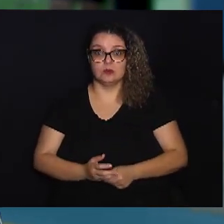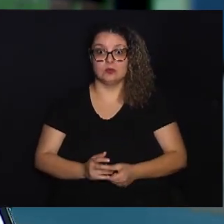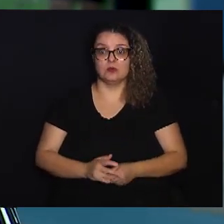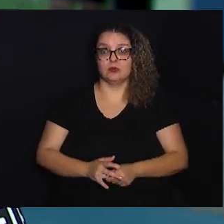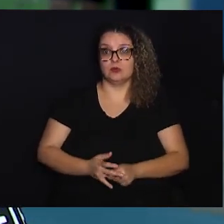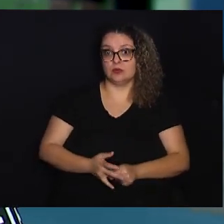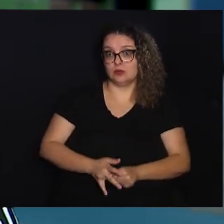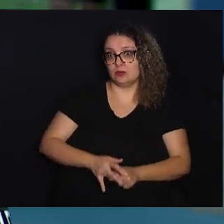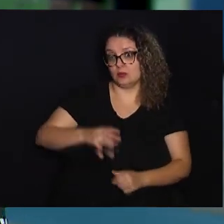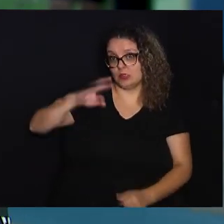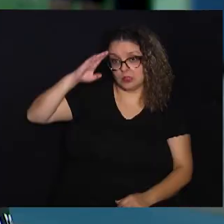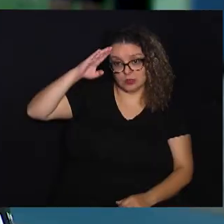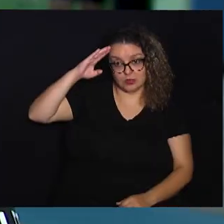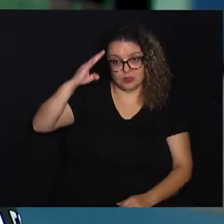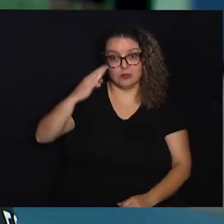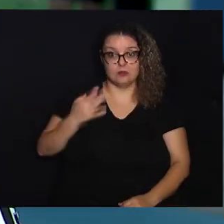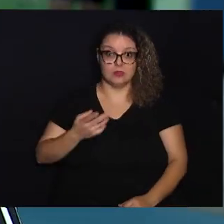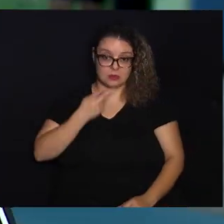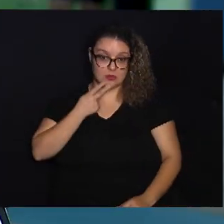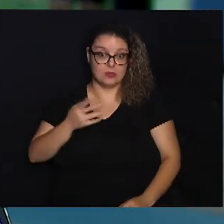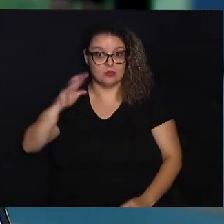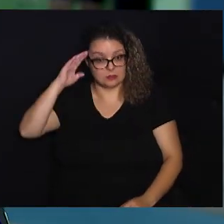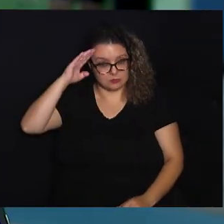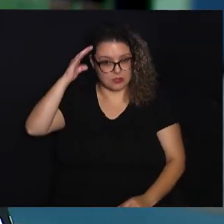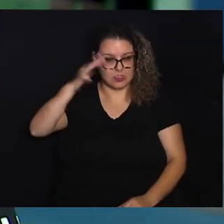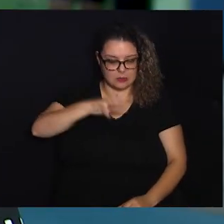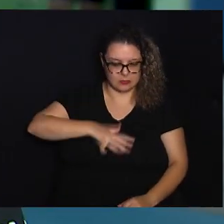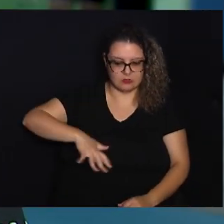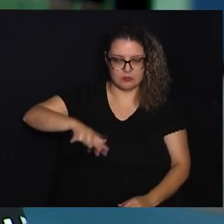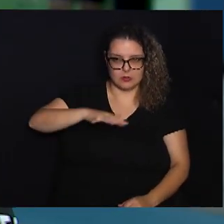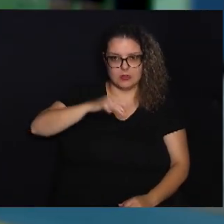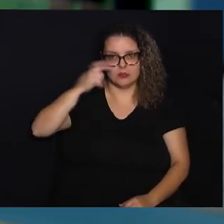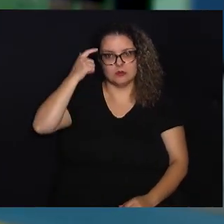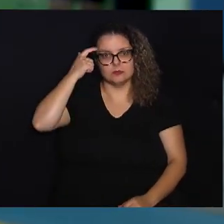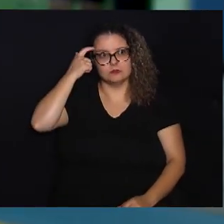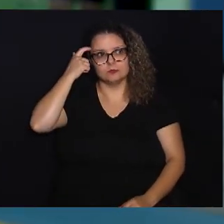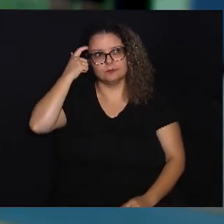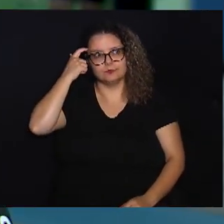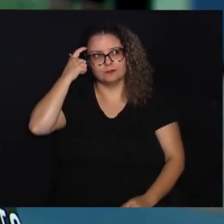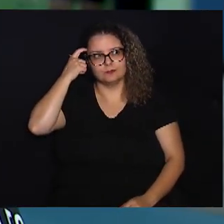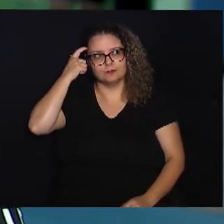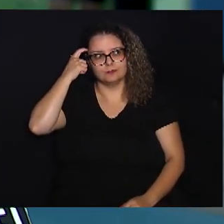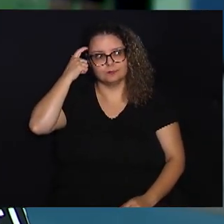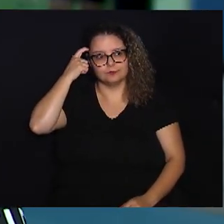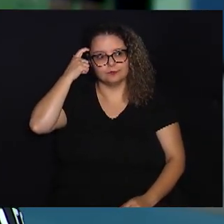Tá? Os militares, que a gente chama de militares, né, toda